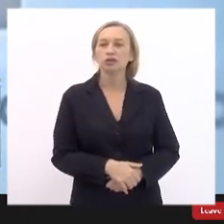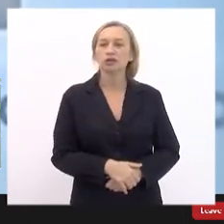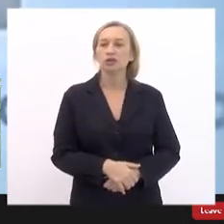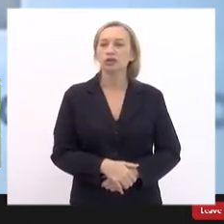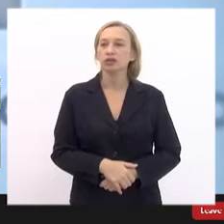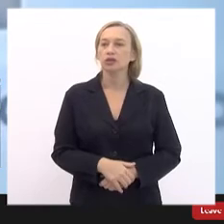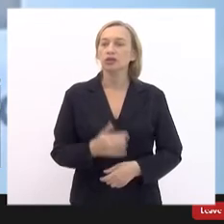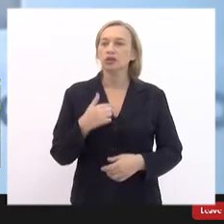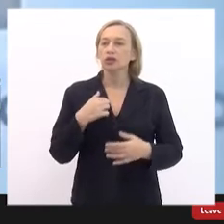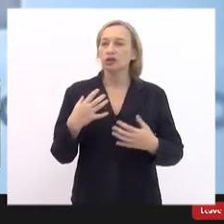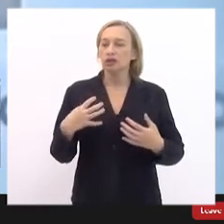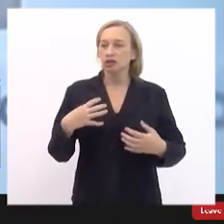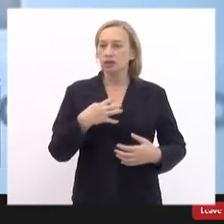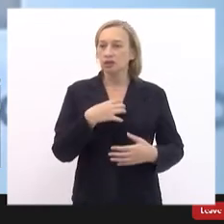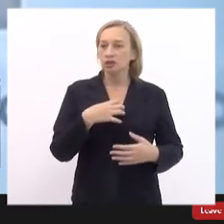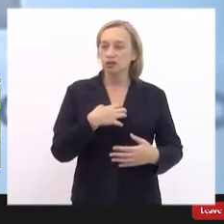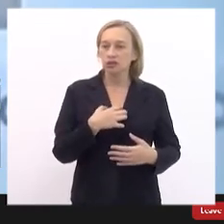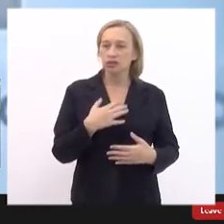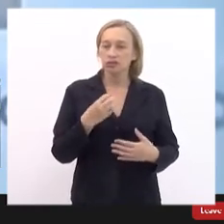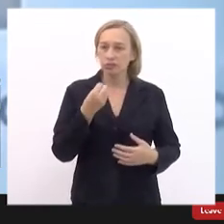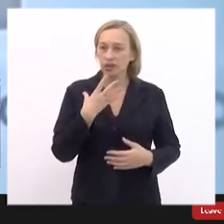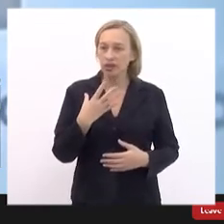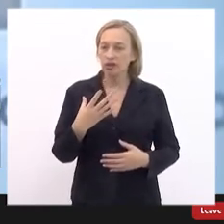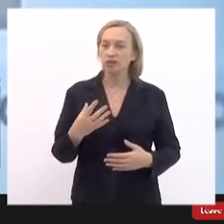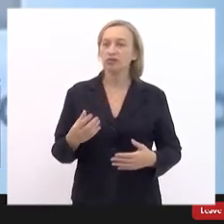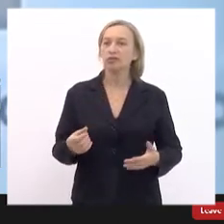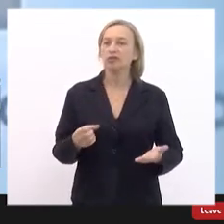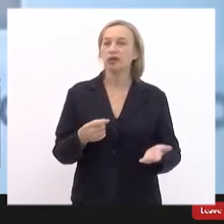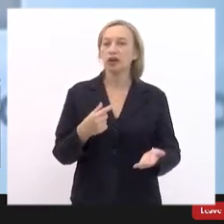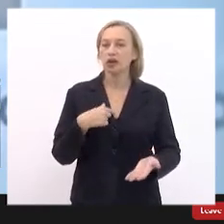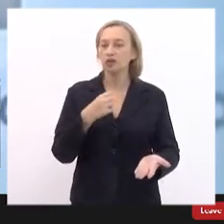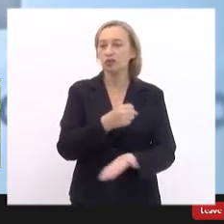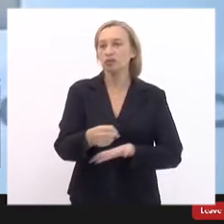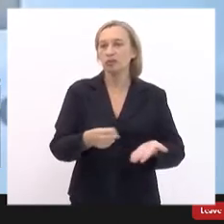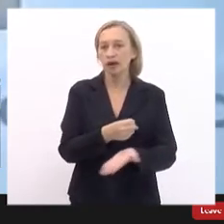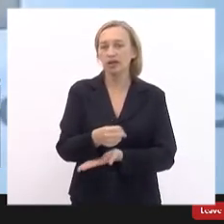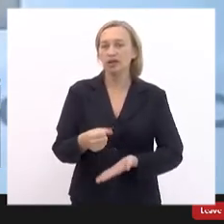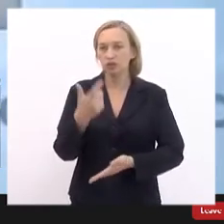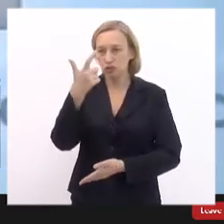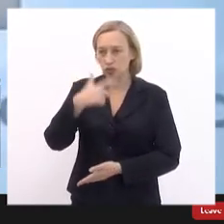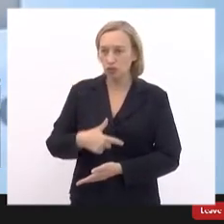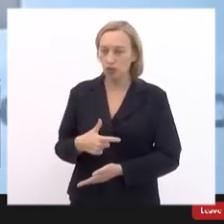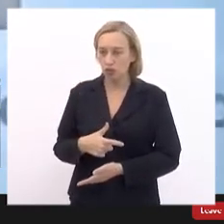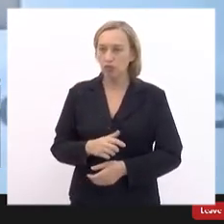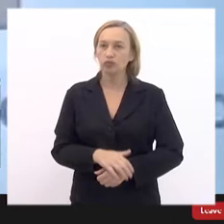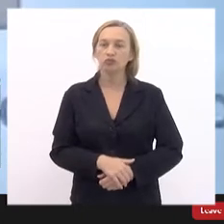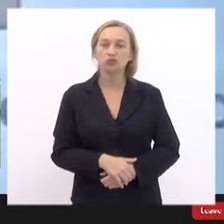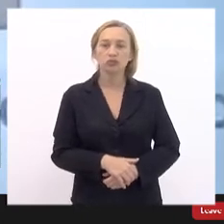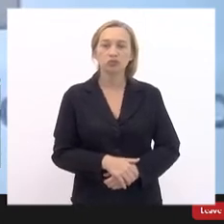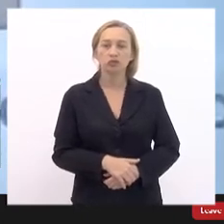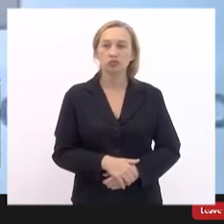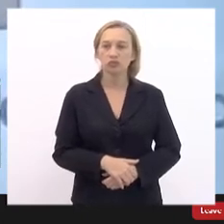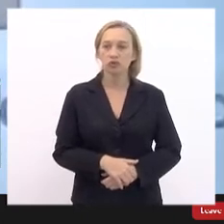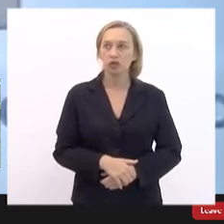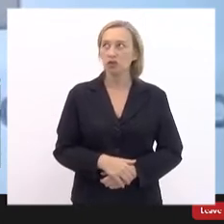sinto muito confortável estando aqui hoje, porque eu também sou da base, né? Eu não tô no topo de nenhuma cadeia, não é por ser